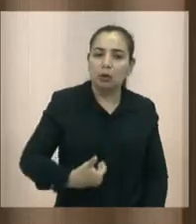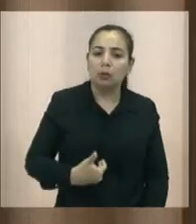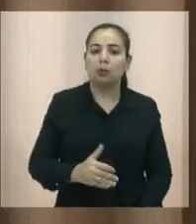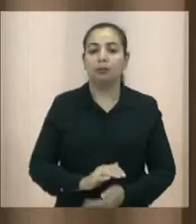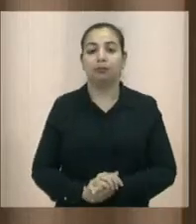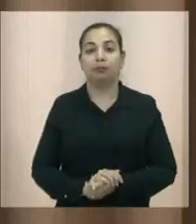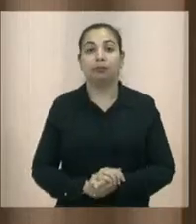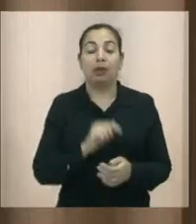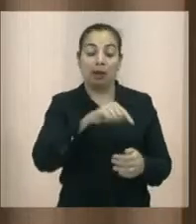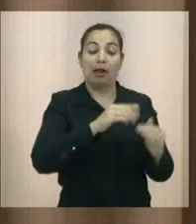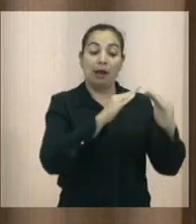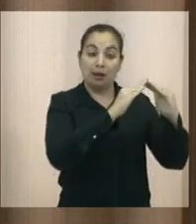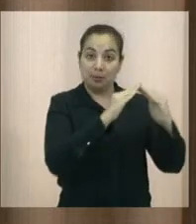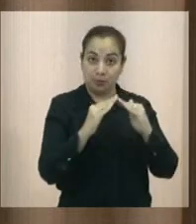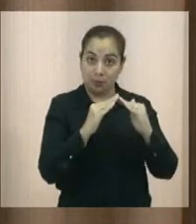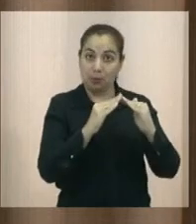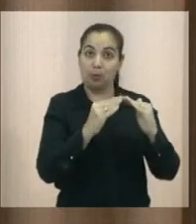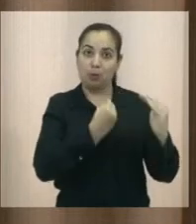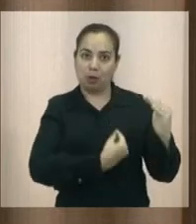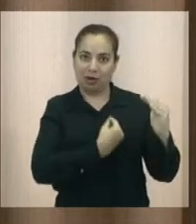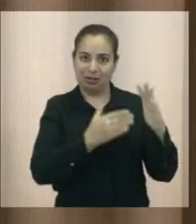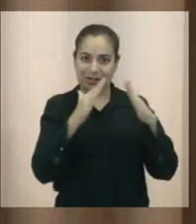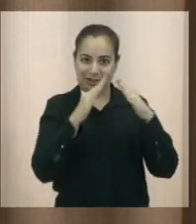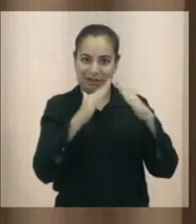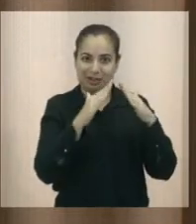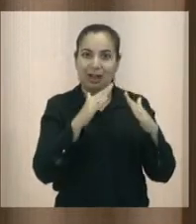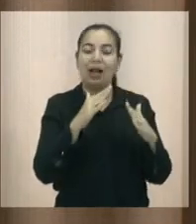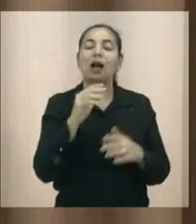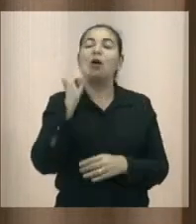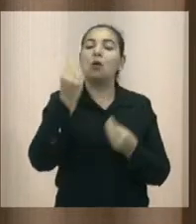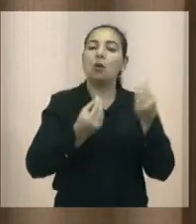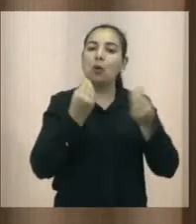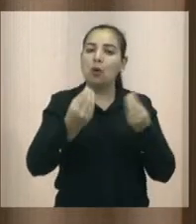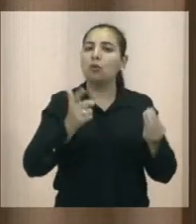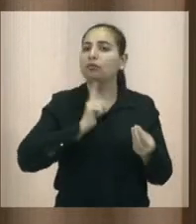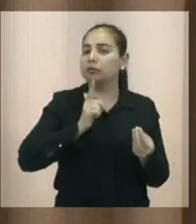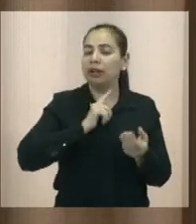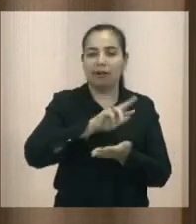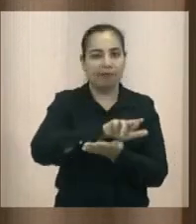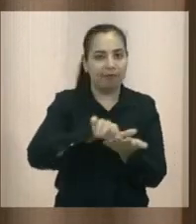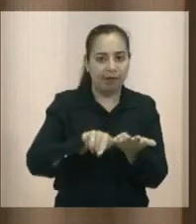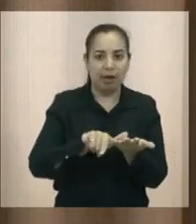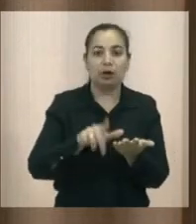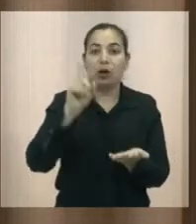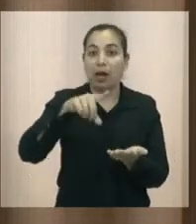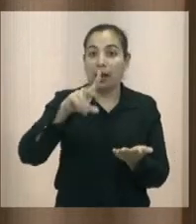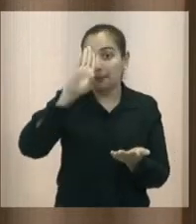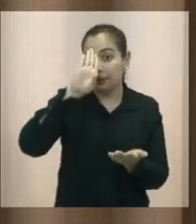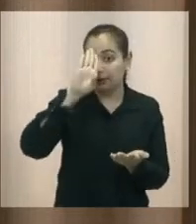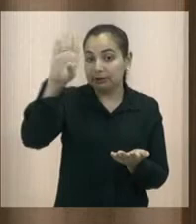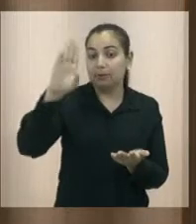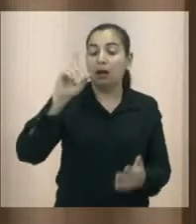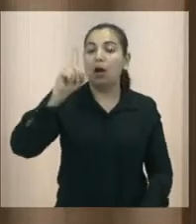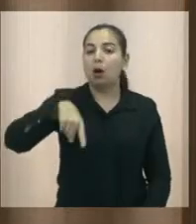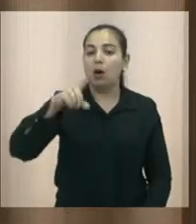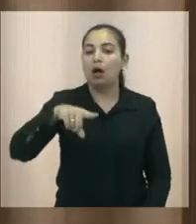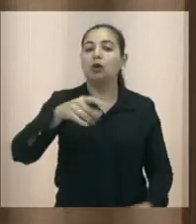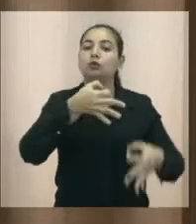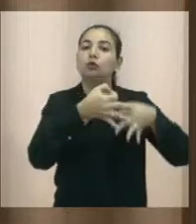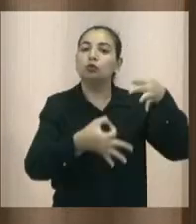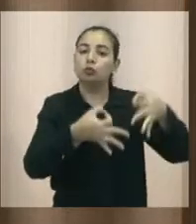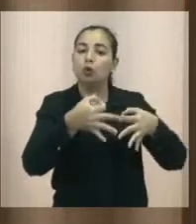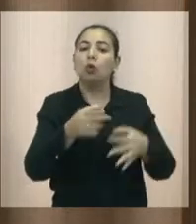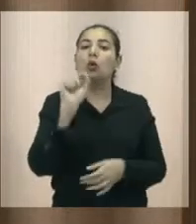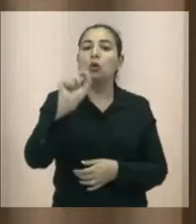de Habitação e Moradia da Defensoria Pública, ele atua em vários cenários, né? E o cenário principal dele é o extrajudicial, ou seja, a